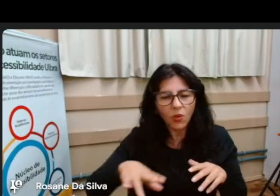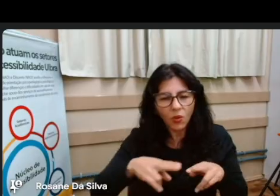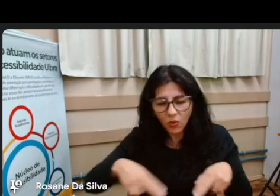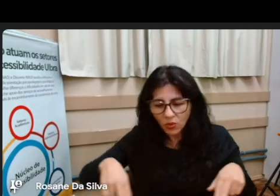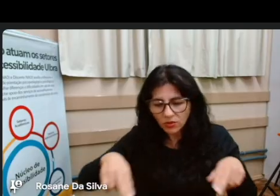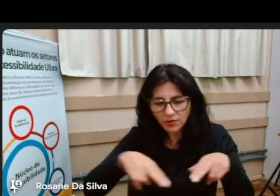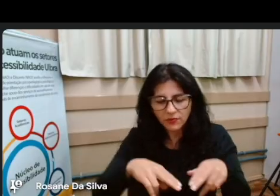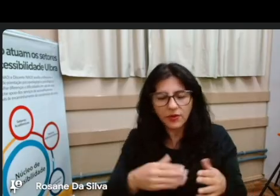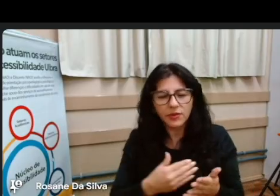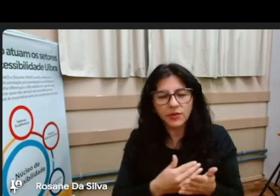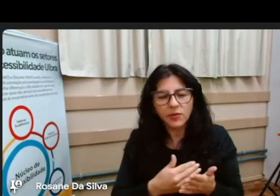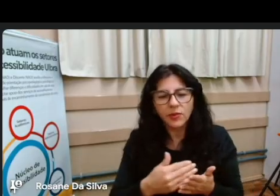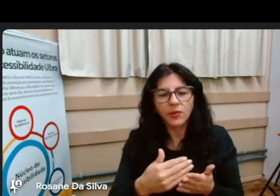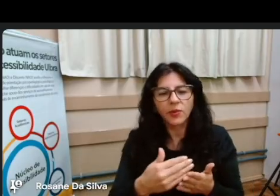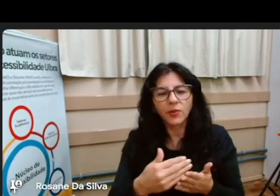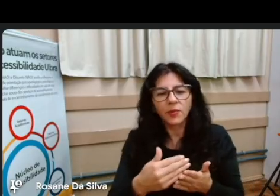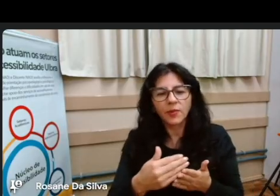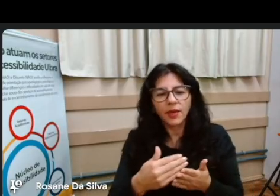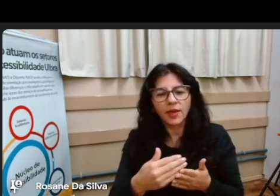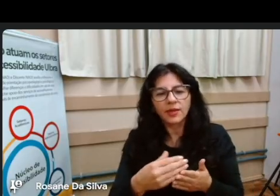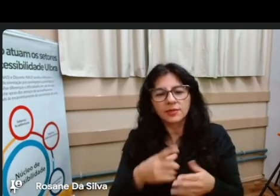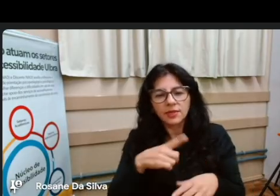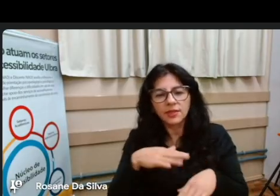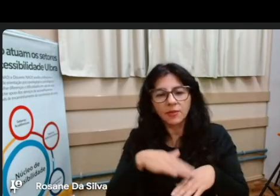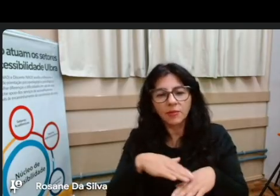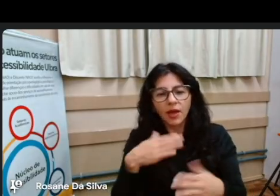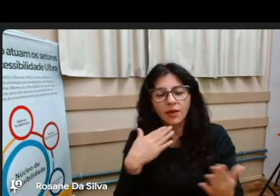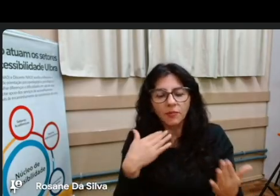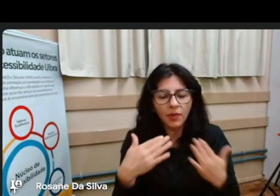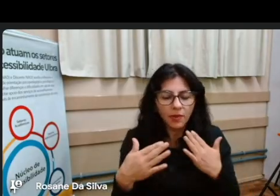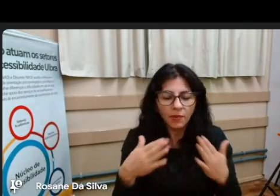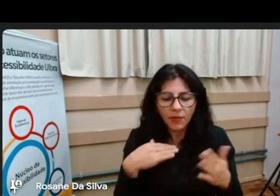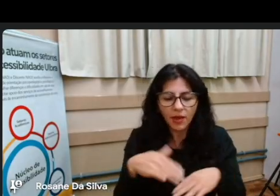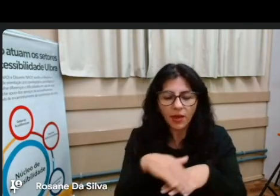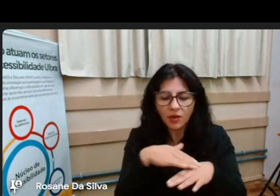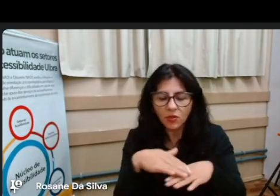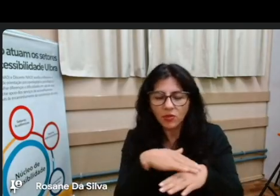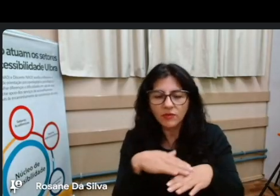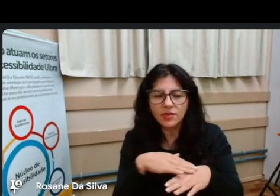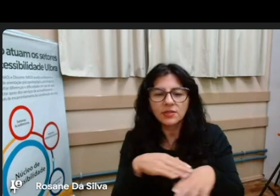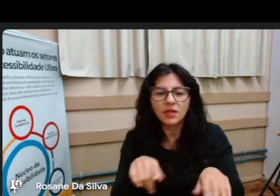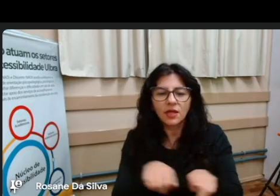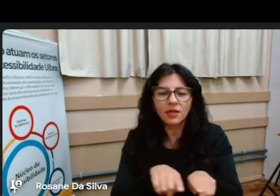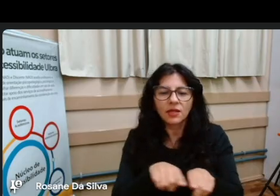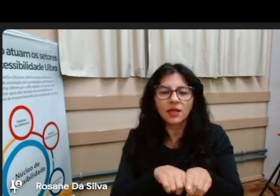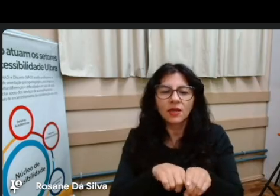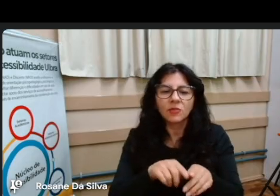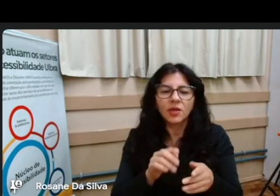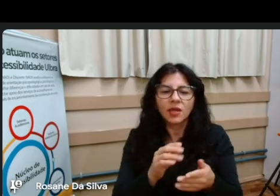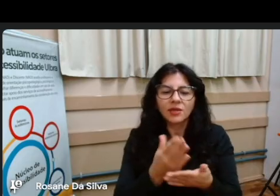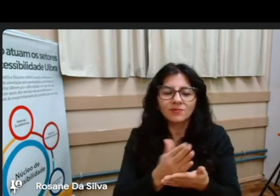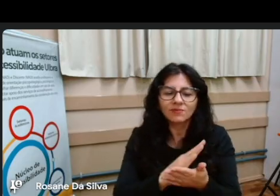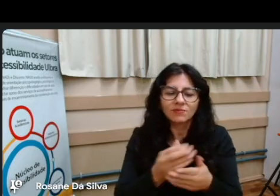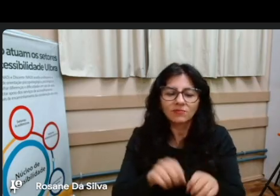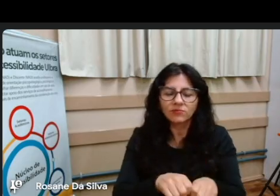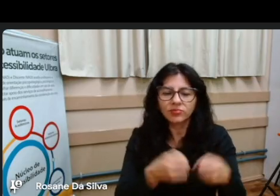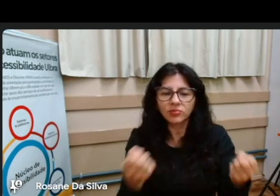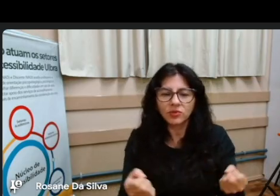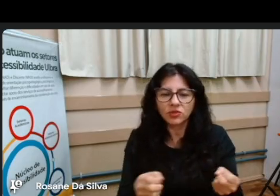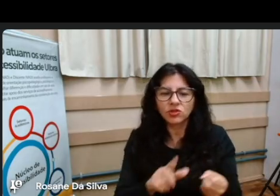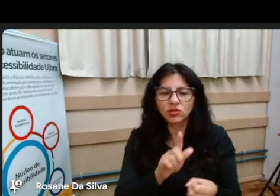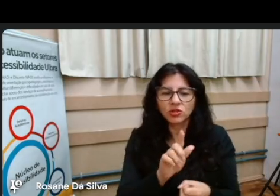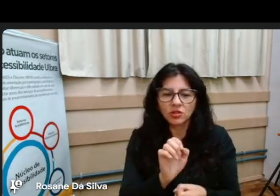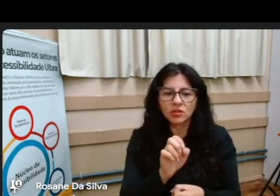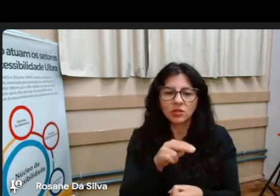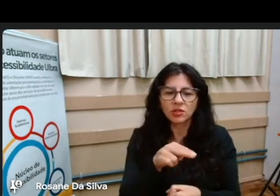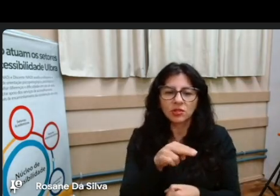todo esse universo aí começa a se colocar um pouco mais para conversar e romper Talvez algumas